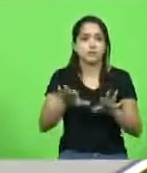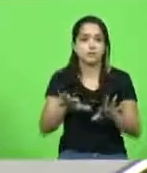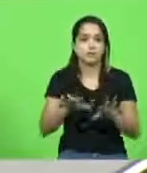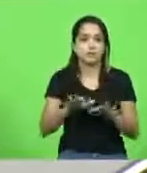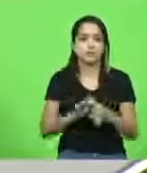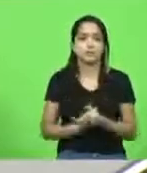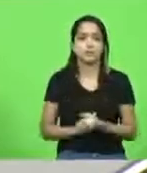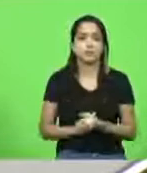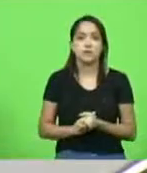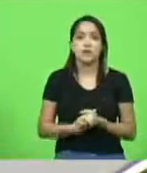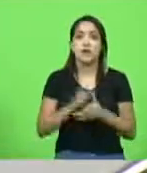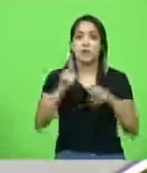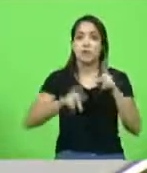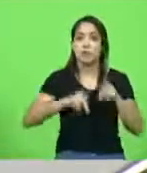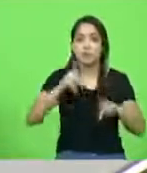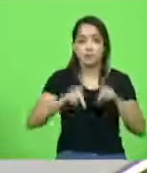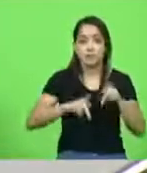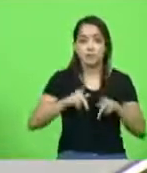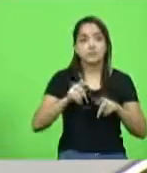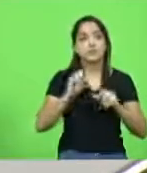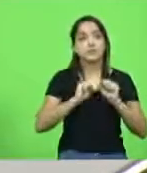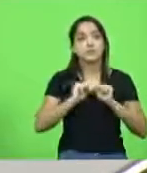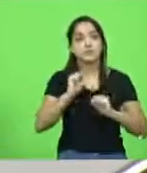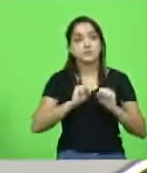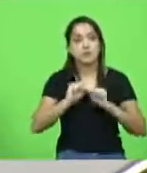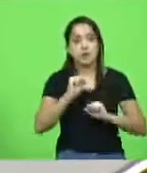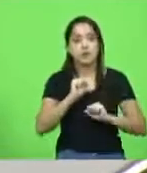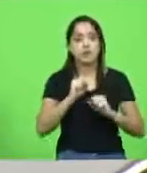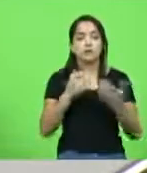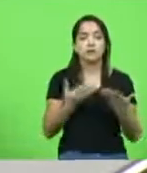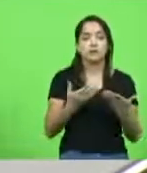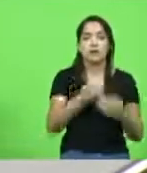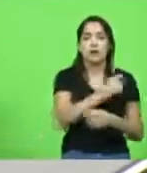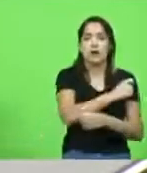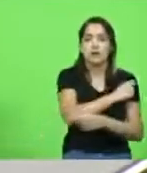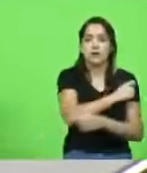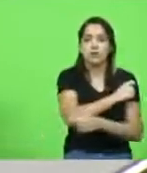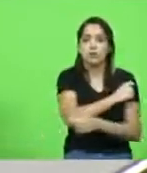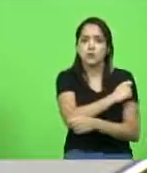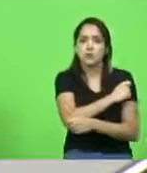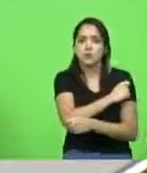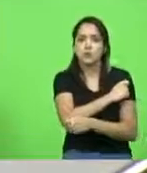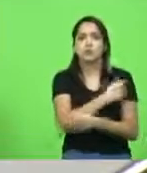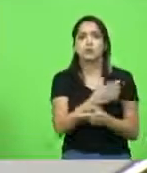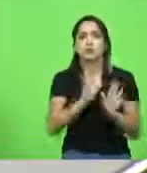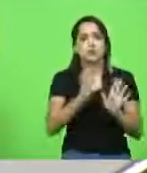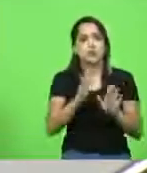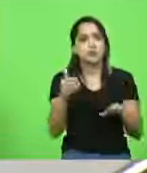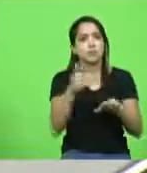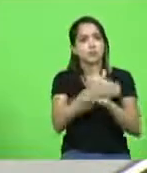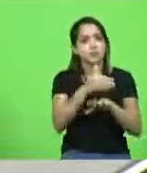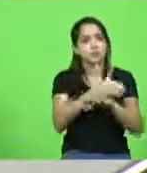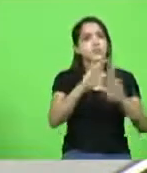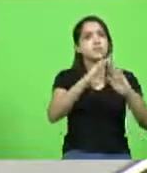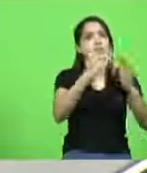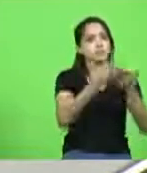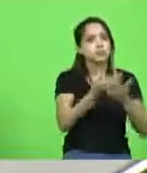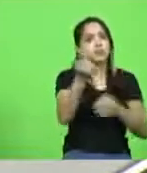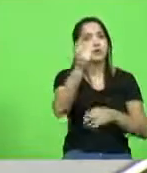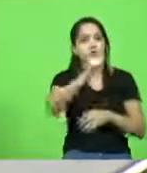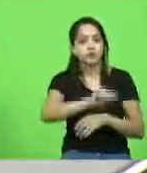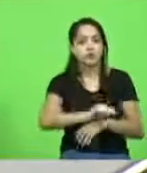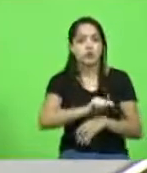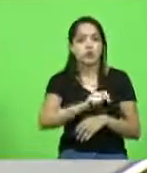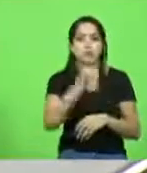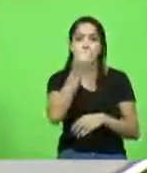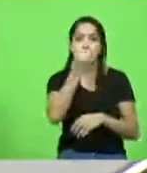vacinação a população tá muito ansiosa vários alunos já estão podendo frequentar aula de novo graças a